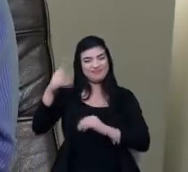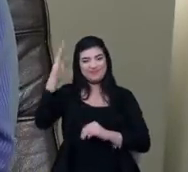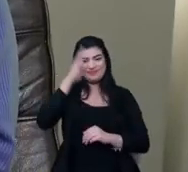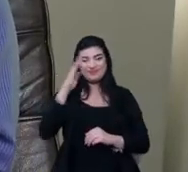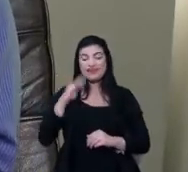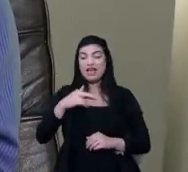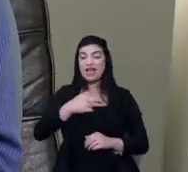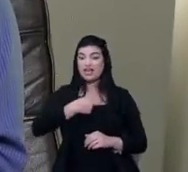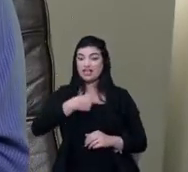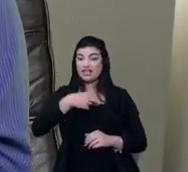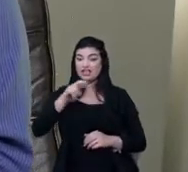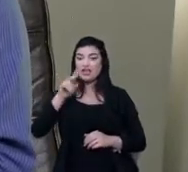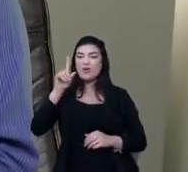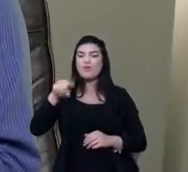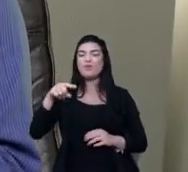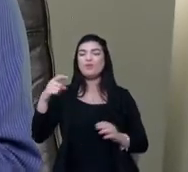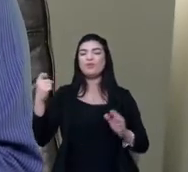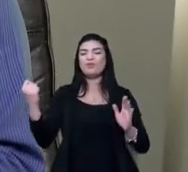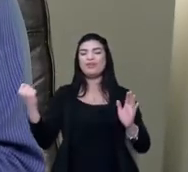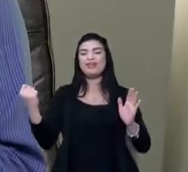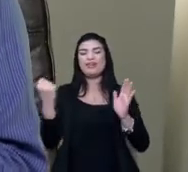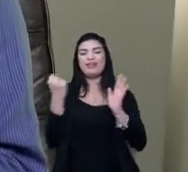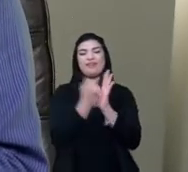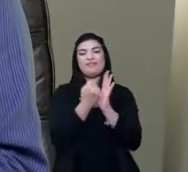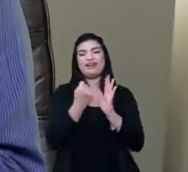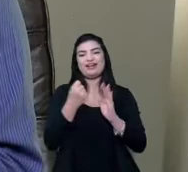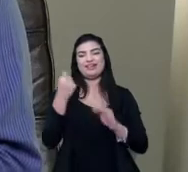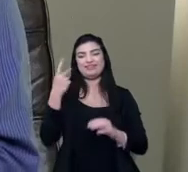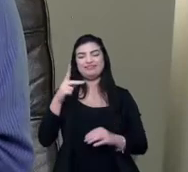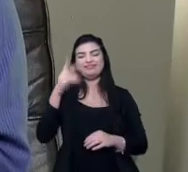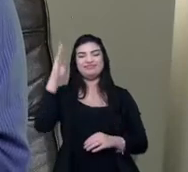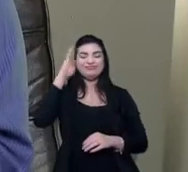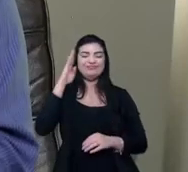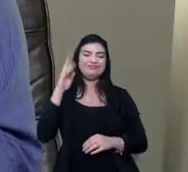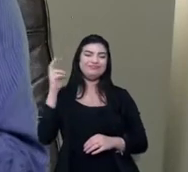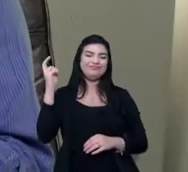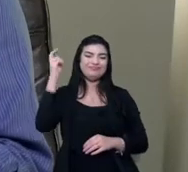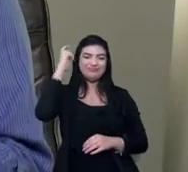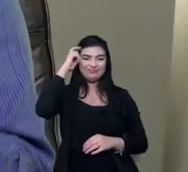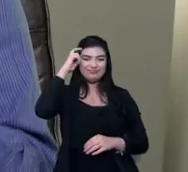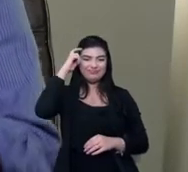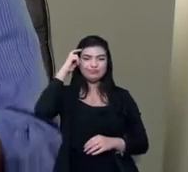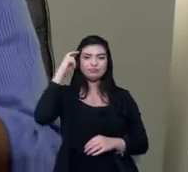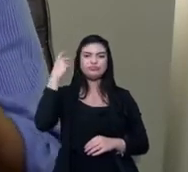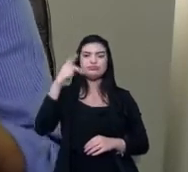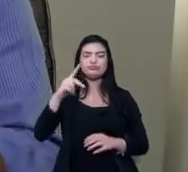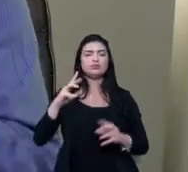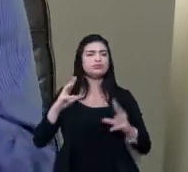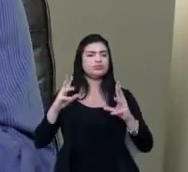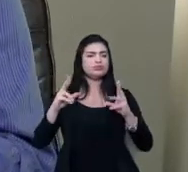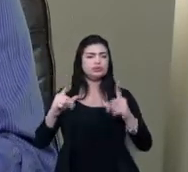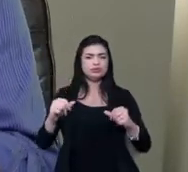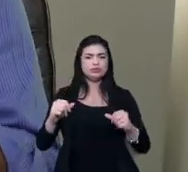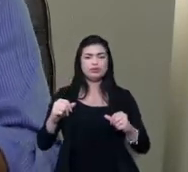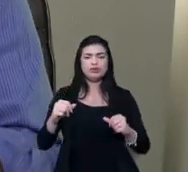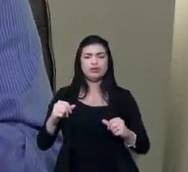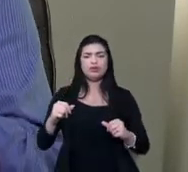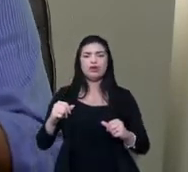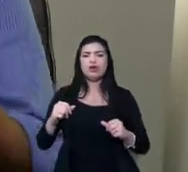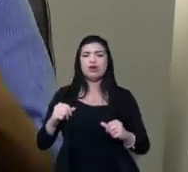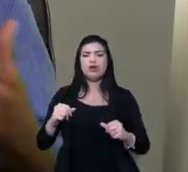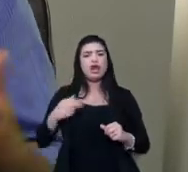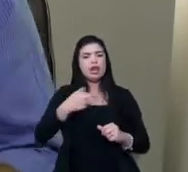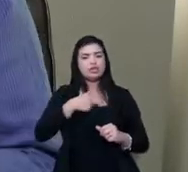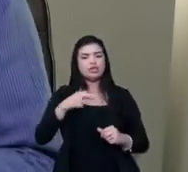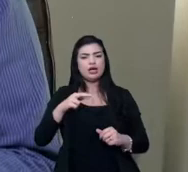é um fenômeno que faz parte da cultura brasileira. De um modo geral, não uma religião assim como instituição, mas de um modo